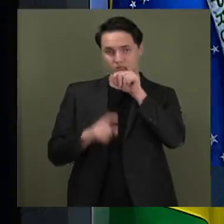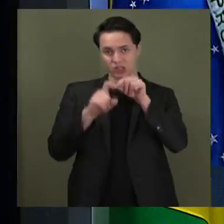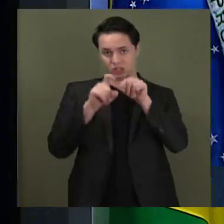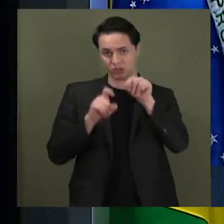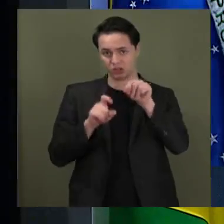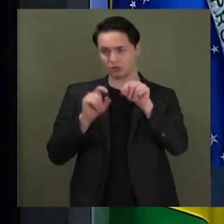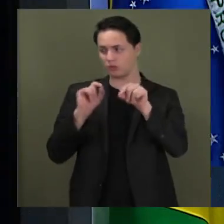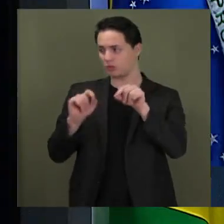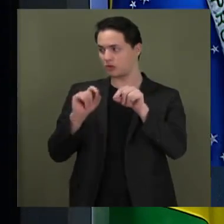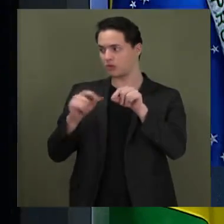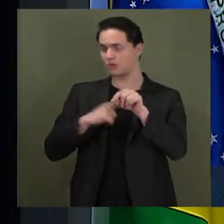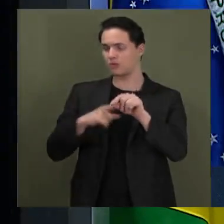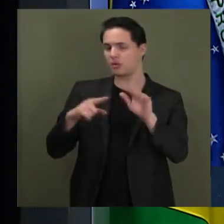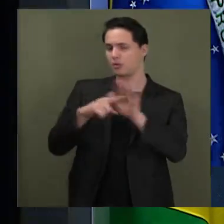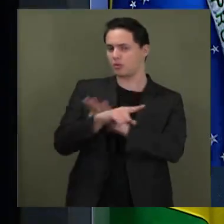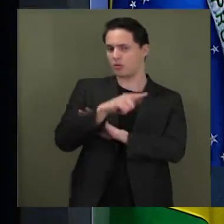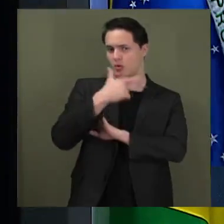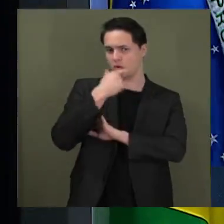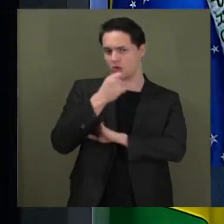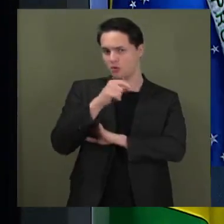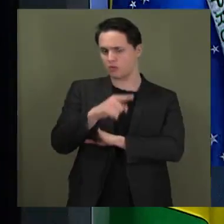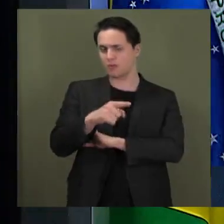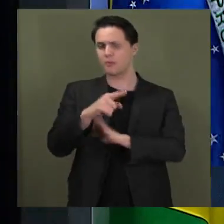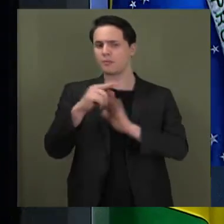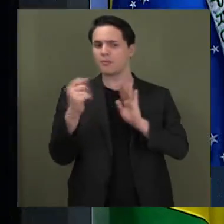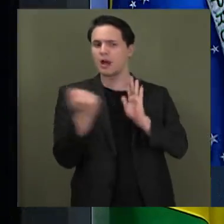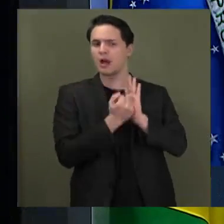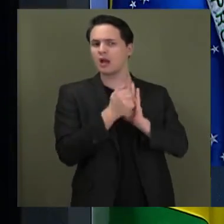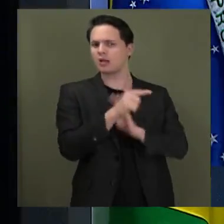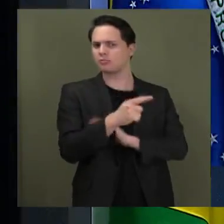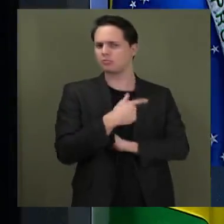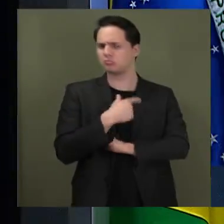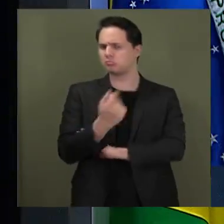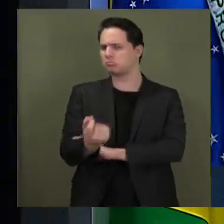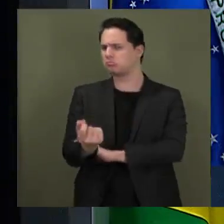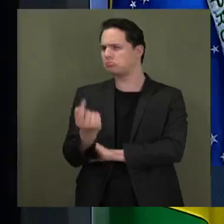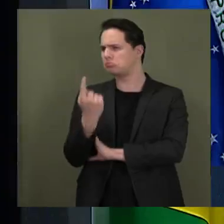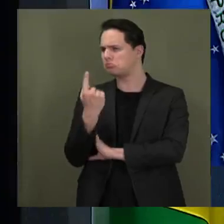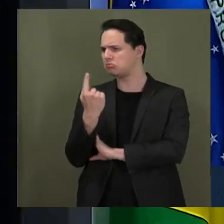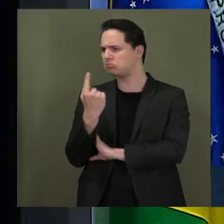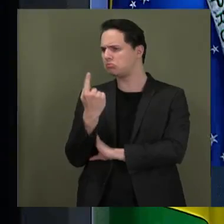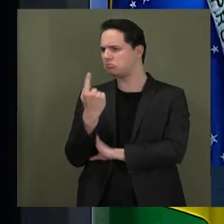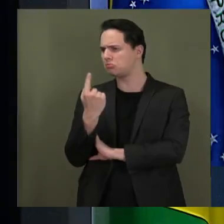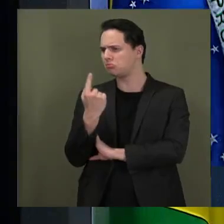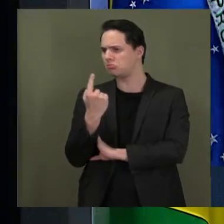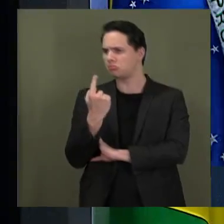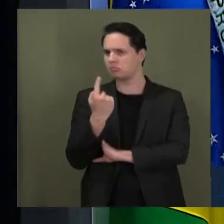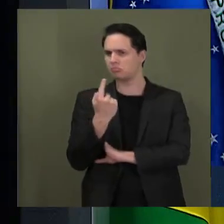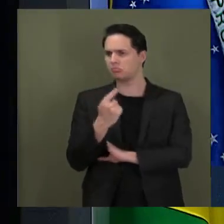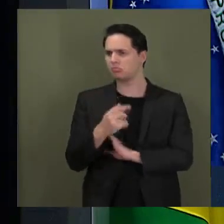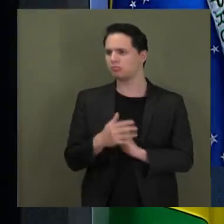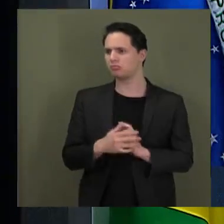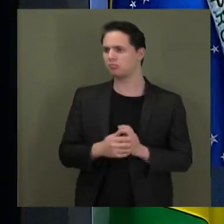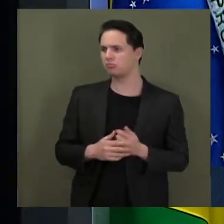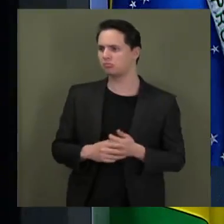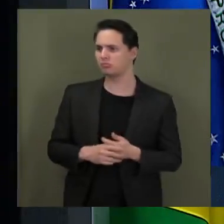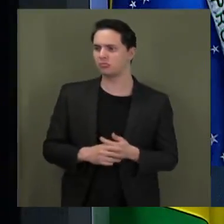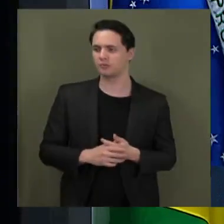Moraes e marcando seu perfil, que estranhamente é apenas @Alexandre.